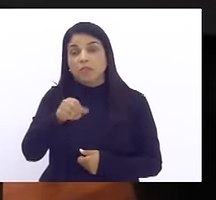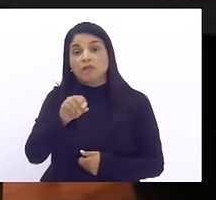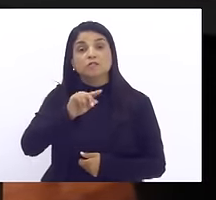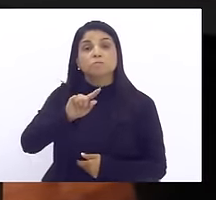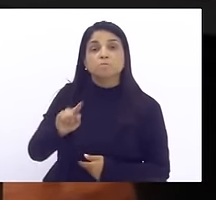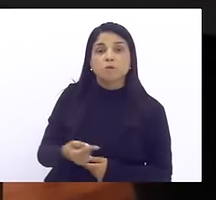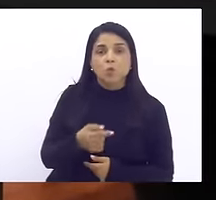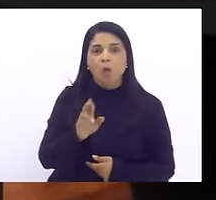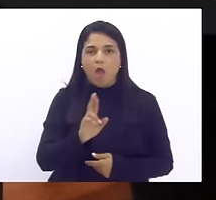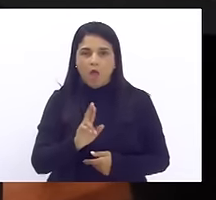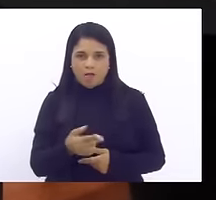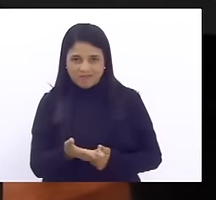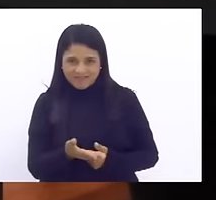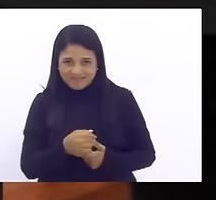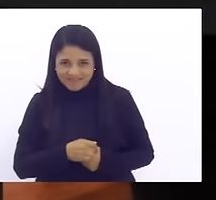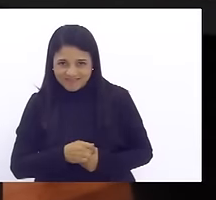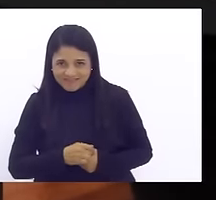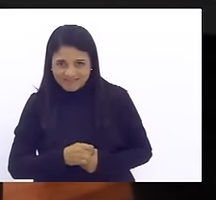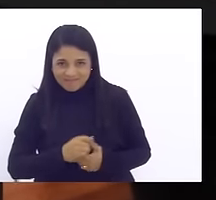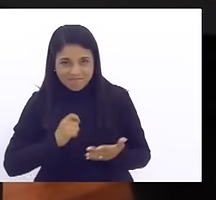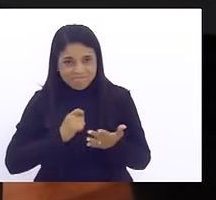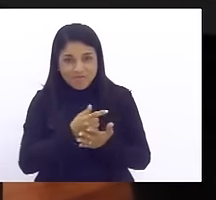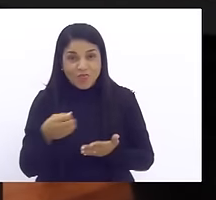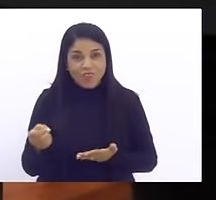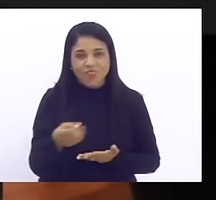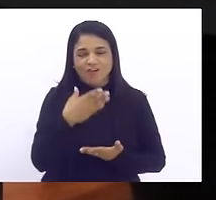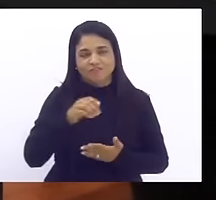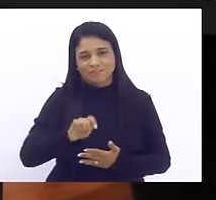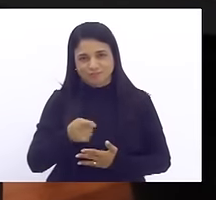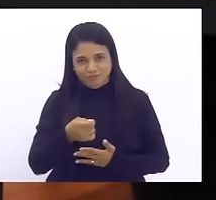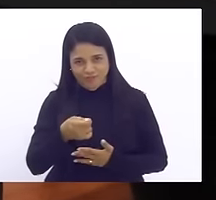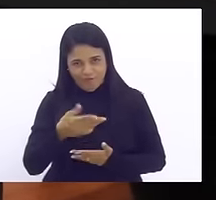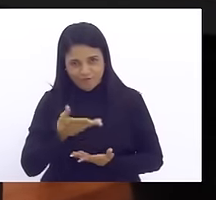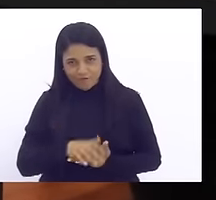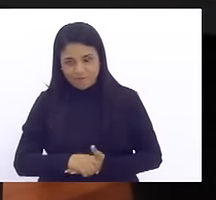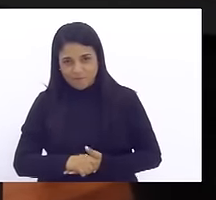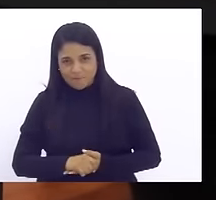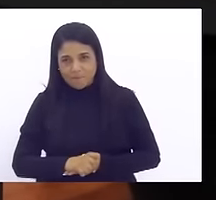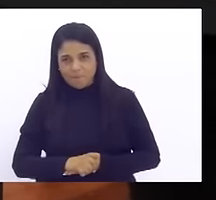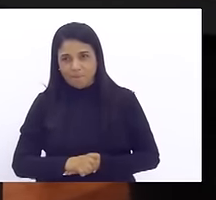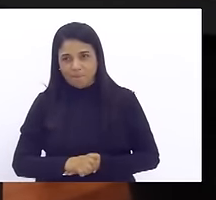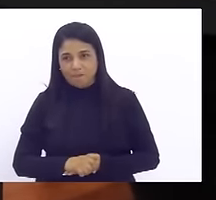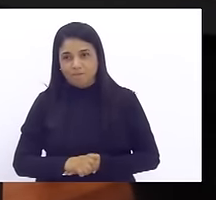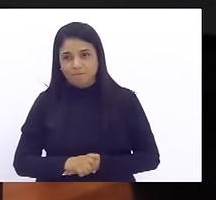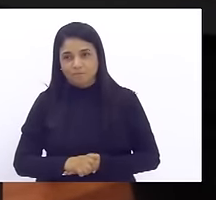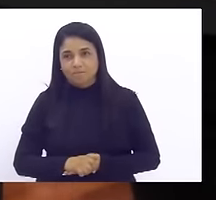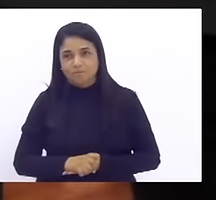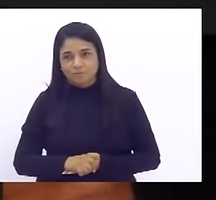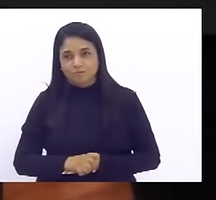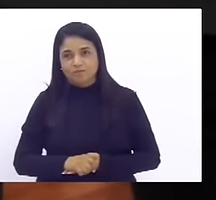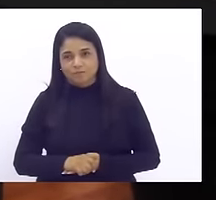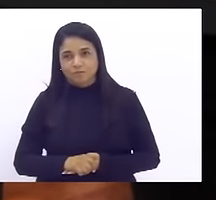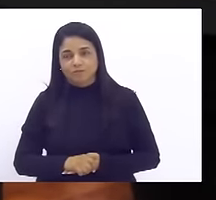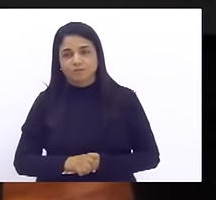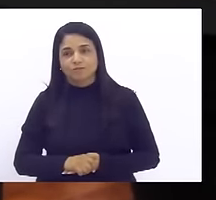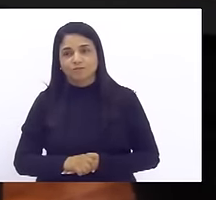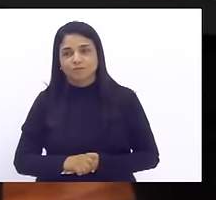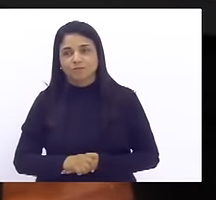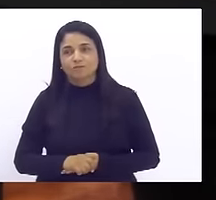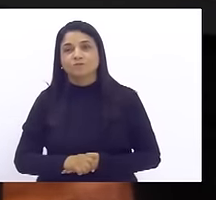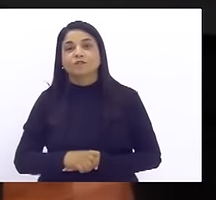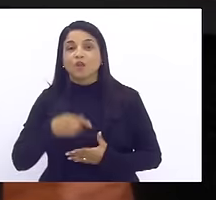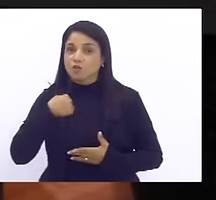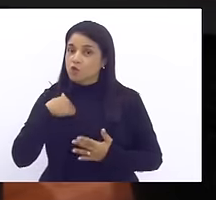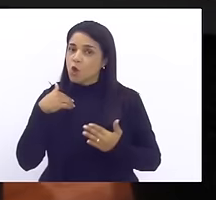arrematante marcar com esse eventuais prejuízos isso aí tá dentro da caixa se eu não compreendeu o senhor não compreendeu mas Deputado pro senhor considerar